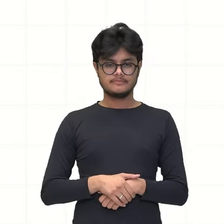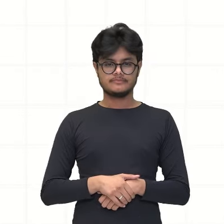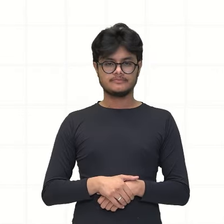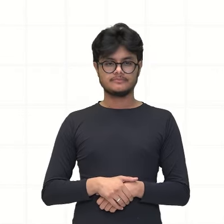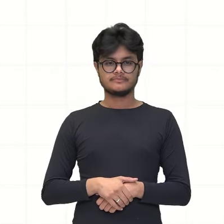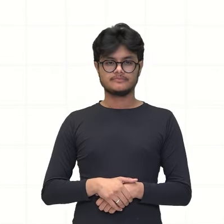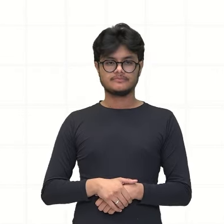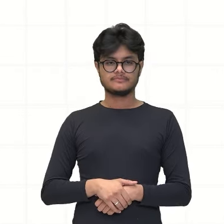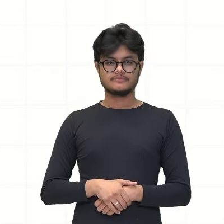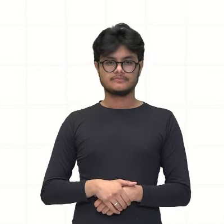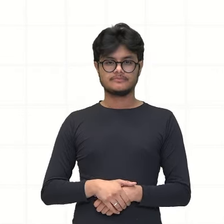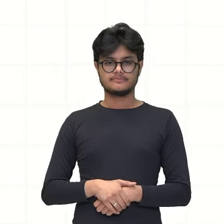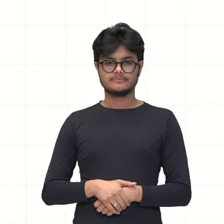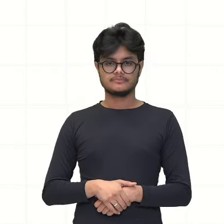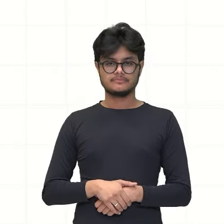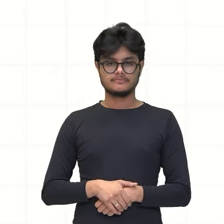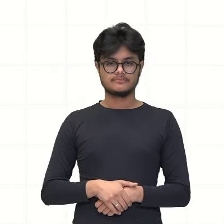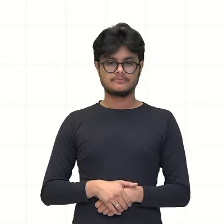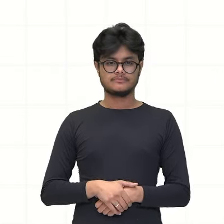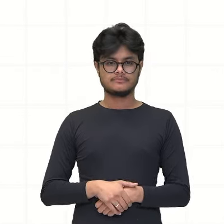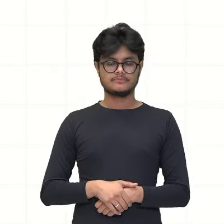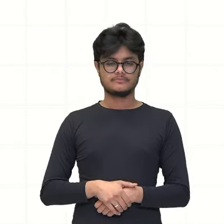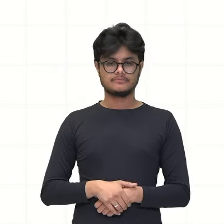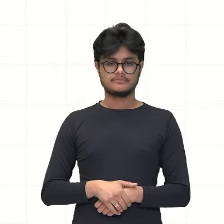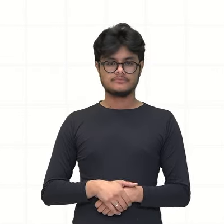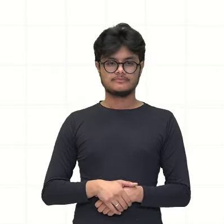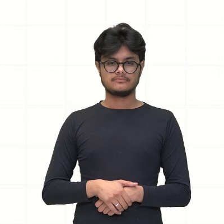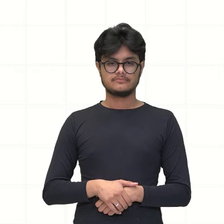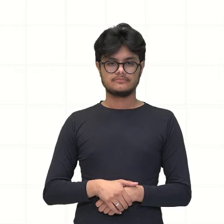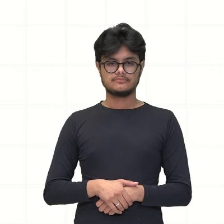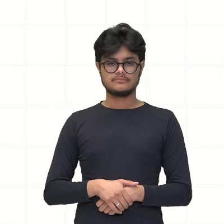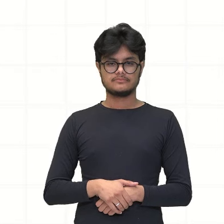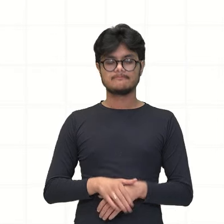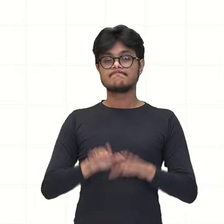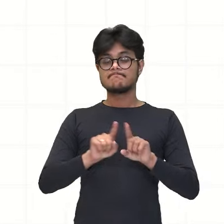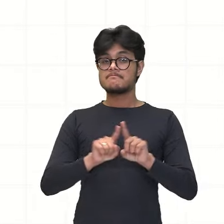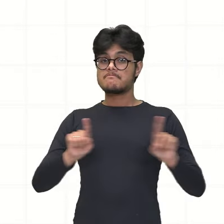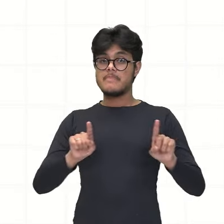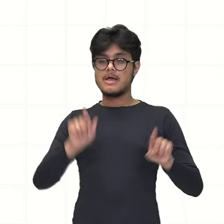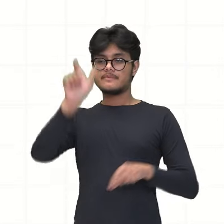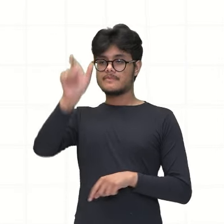Janiel, porém, ele fala o seguinte: não, o valor vai ser